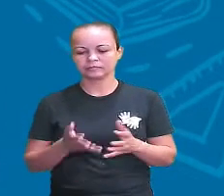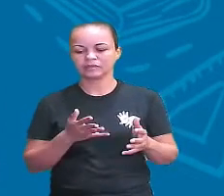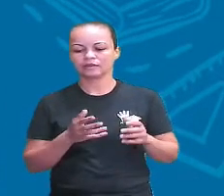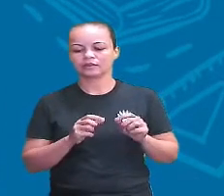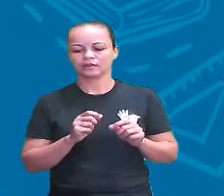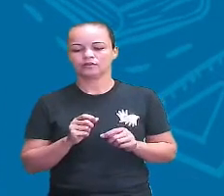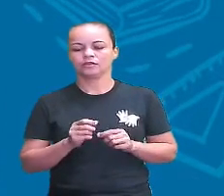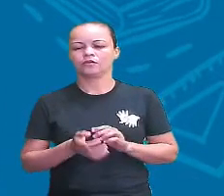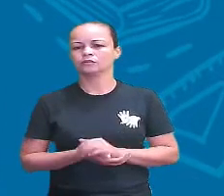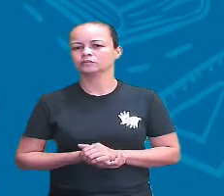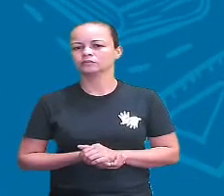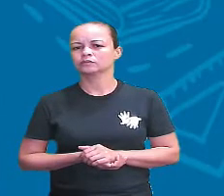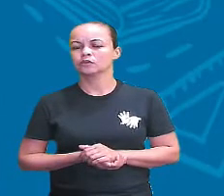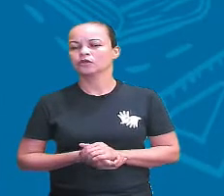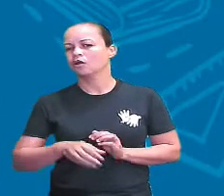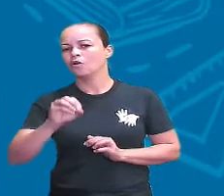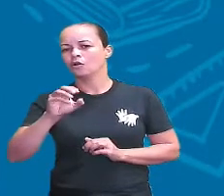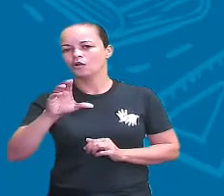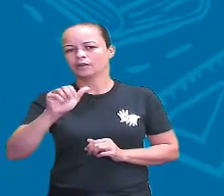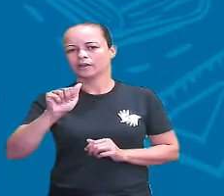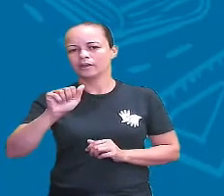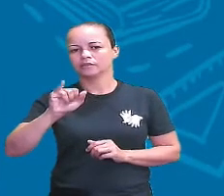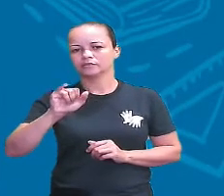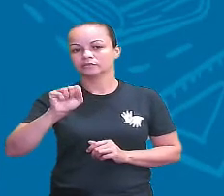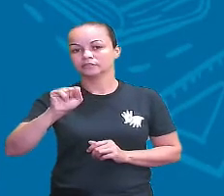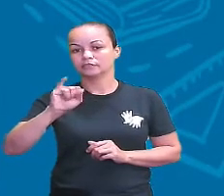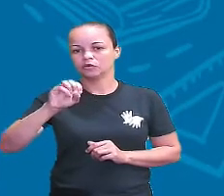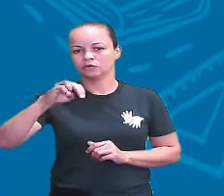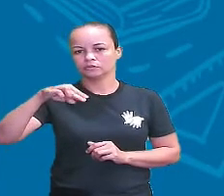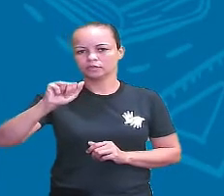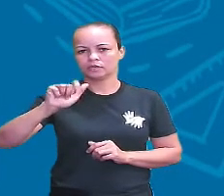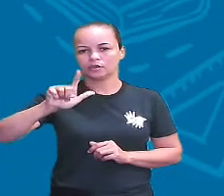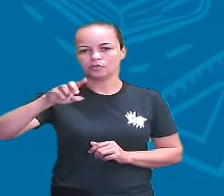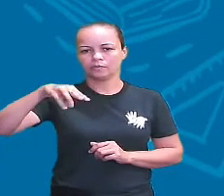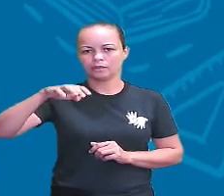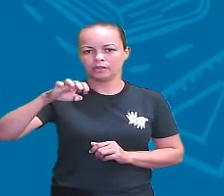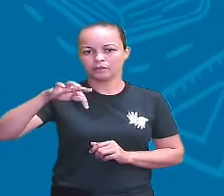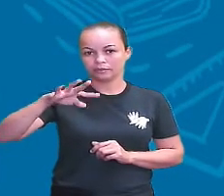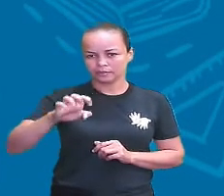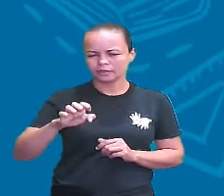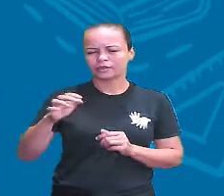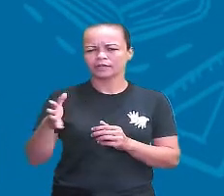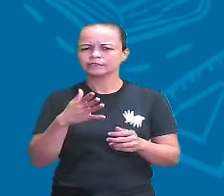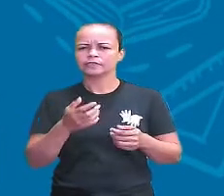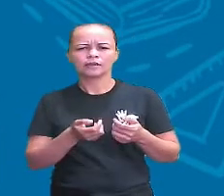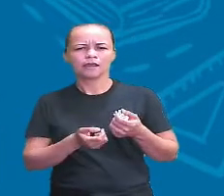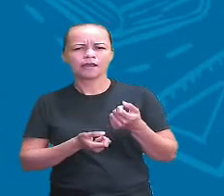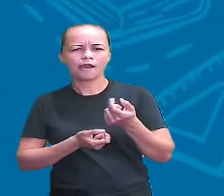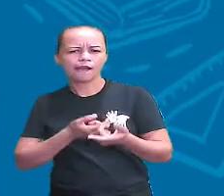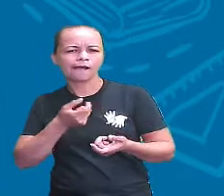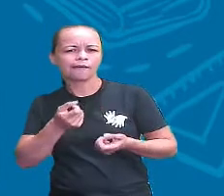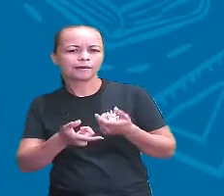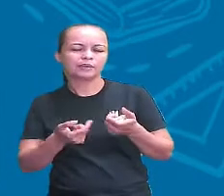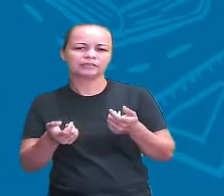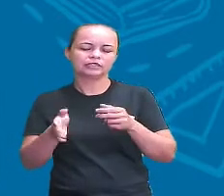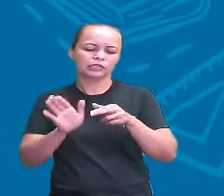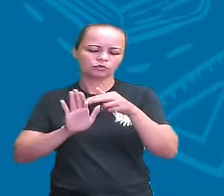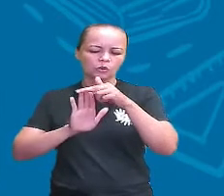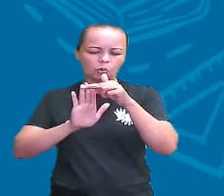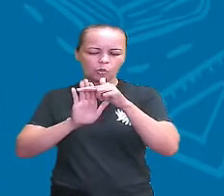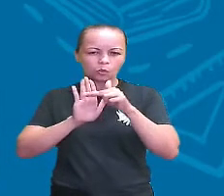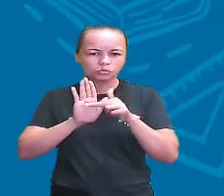Occasionally, que é ocasionalmente. Rarely, raramente. Temos também seldom, que é